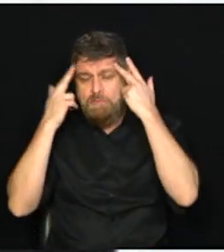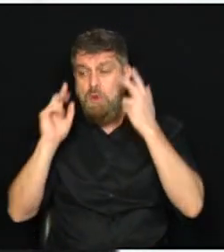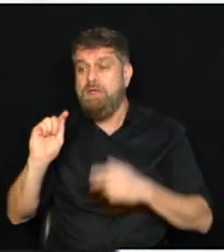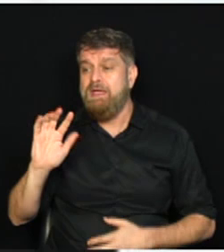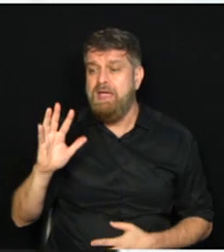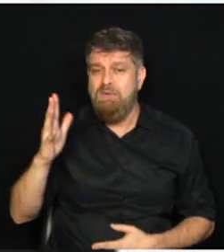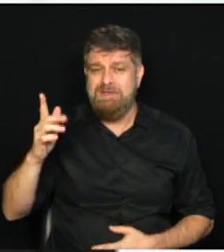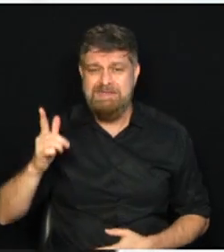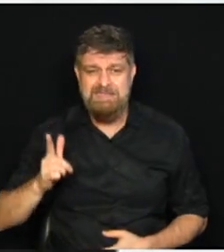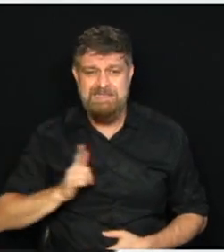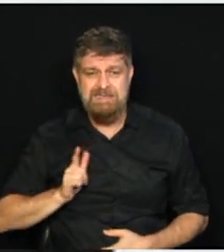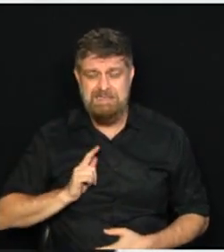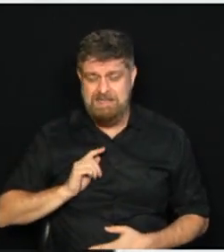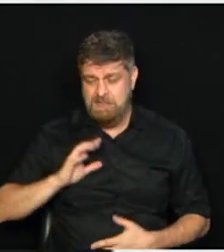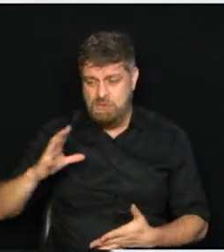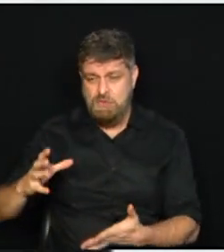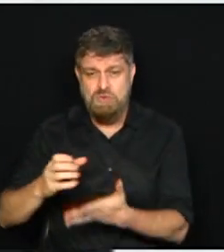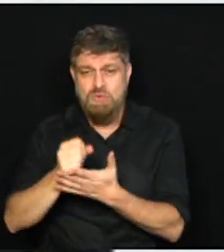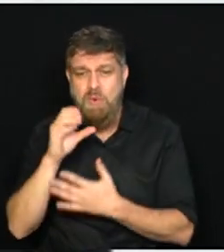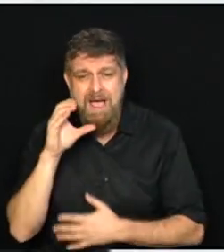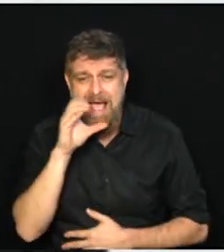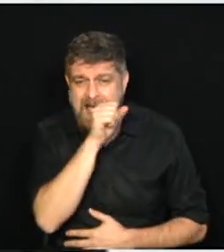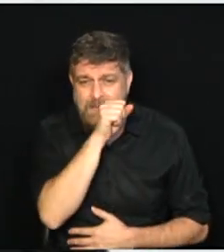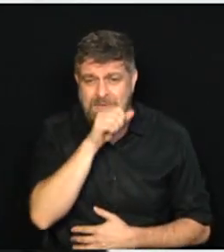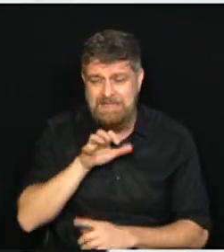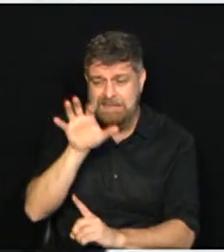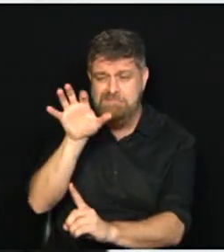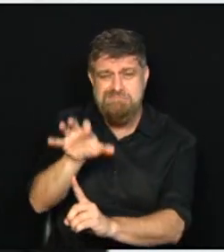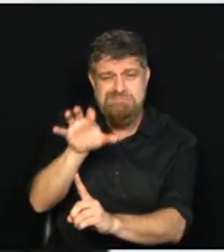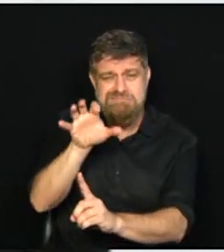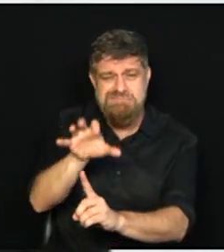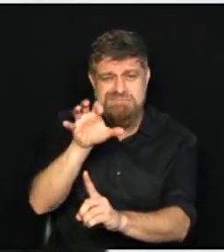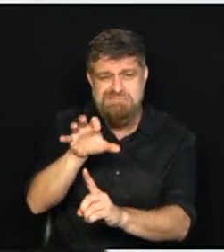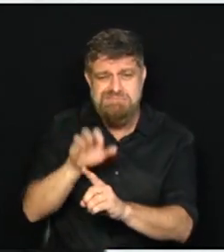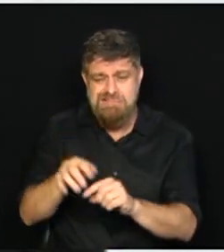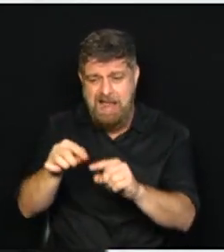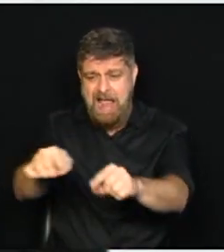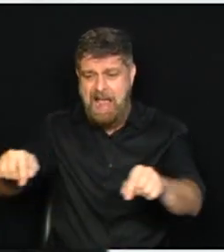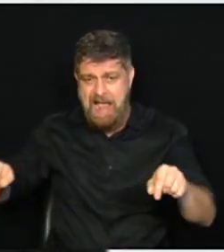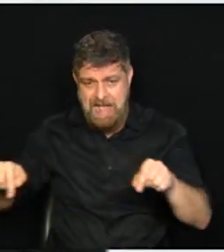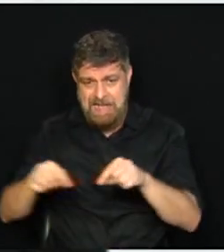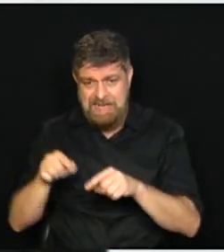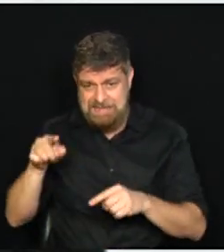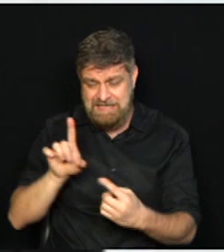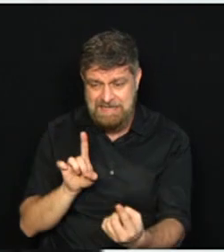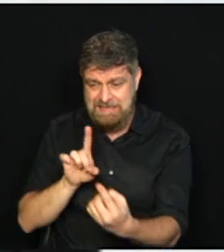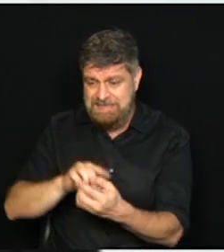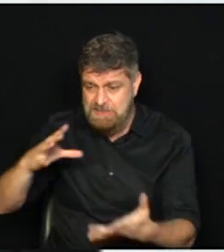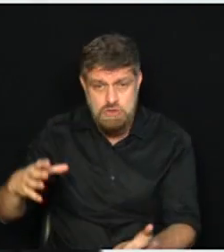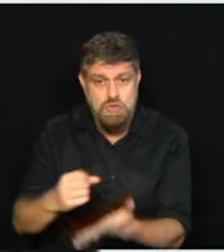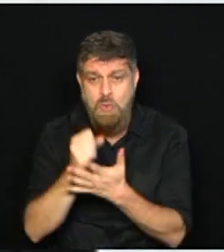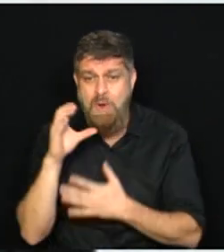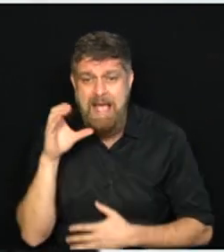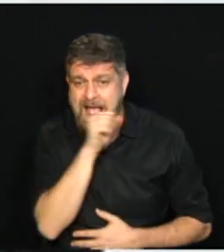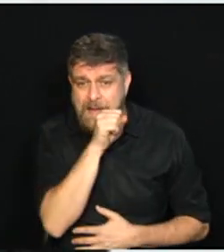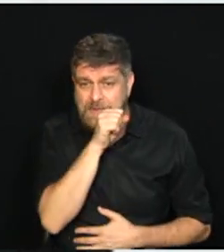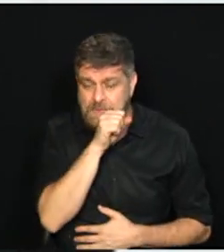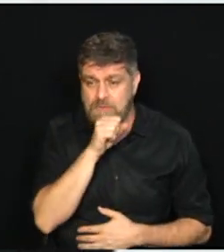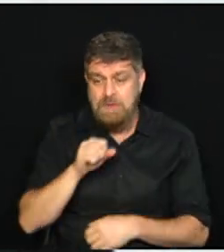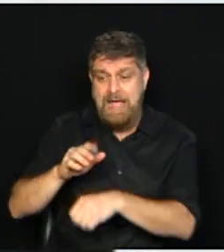pressão nos prontos-socorros são muito intensas nas salas vermelhas, onde se atende urgência e não urgência, não